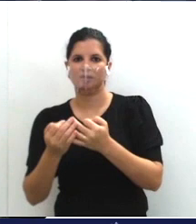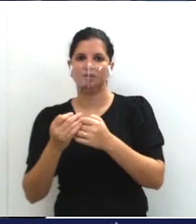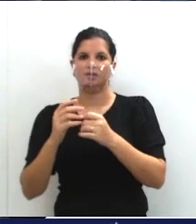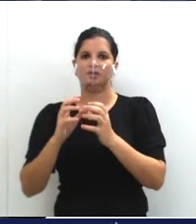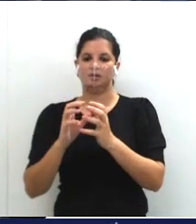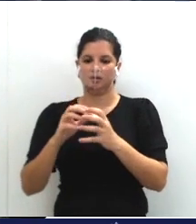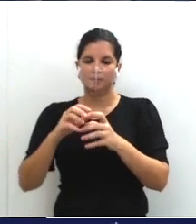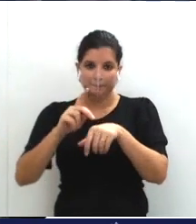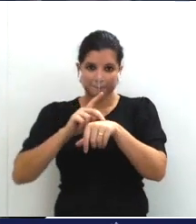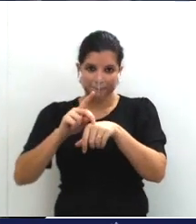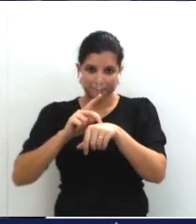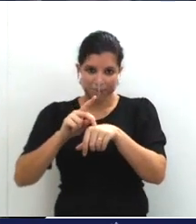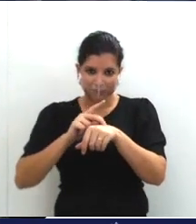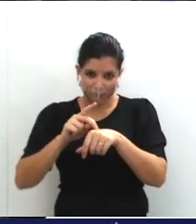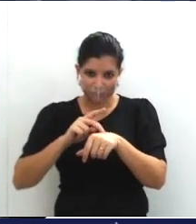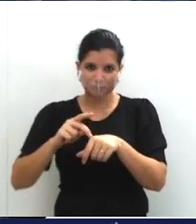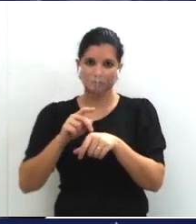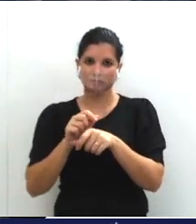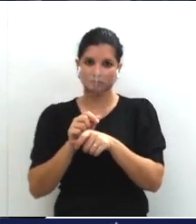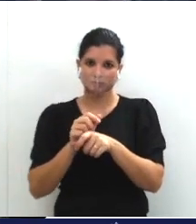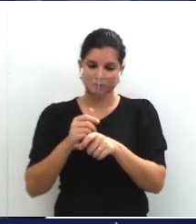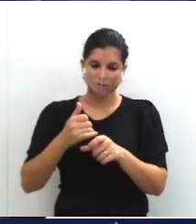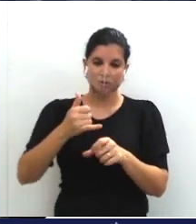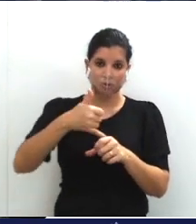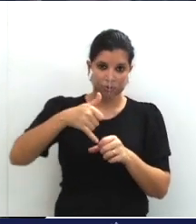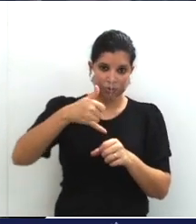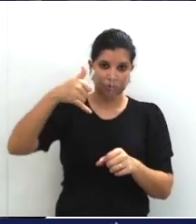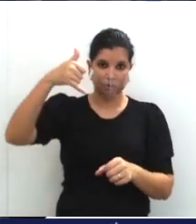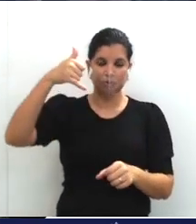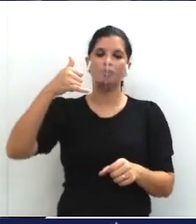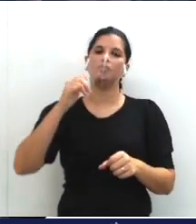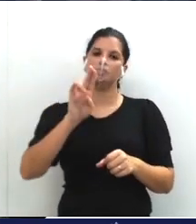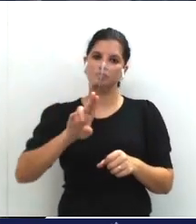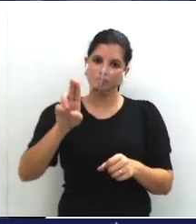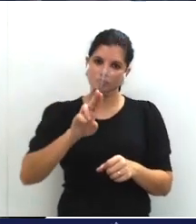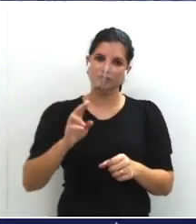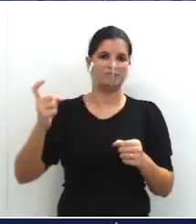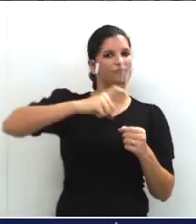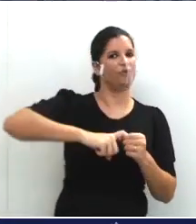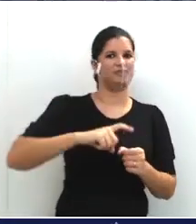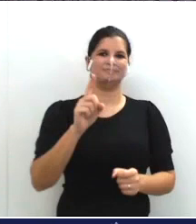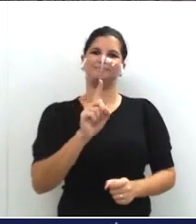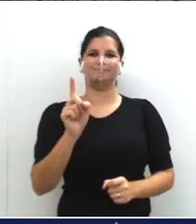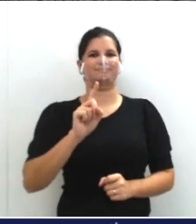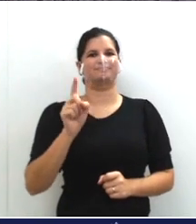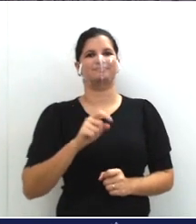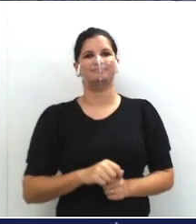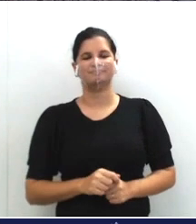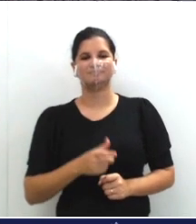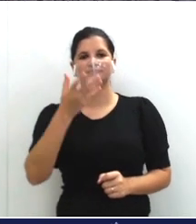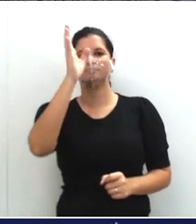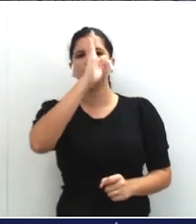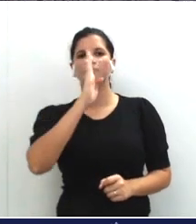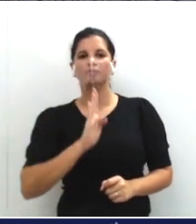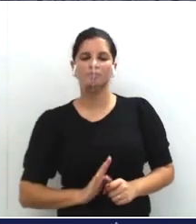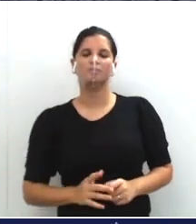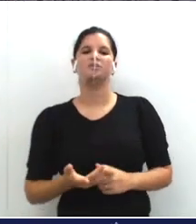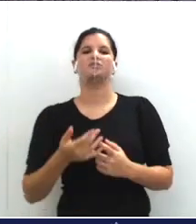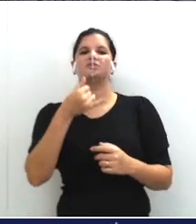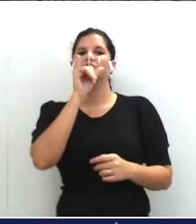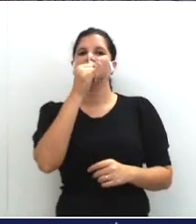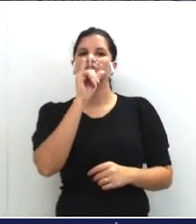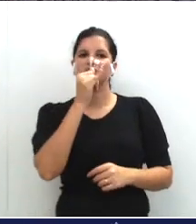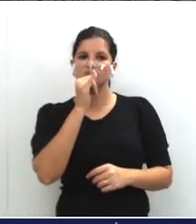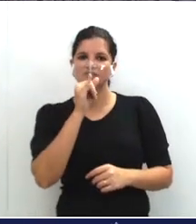utilizar o carvão mineral e o petróleo, que são combustíveis fósseis que não são renováveis. Então, no